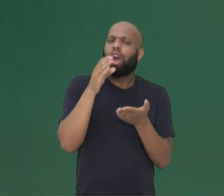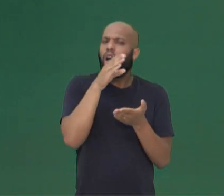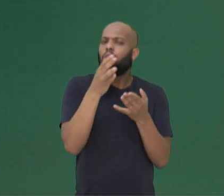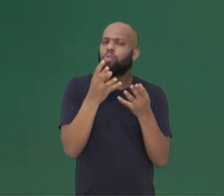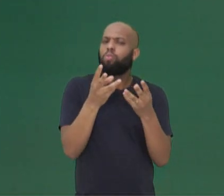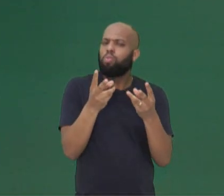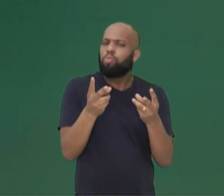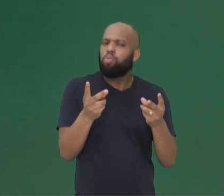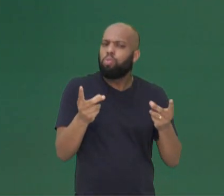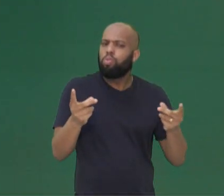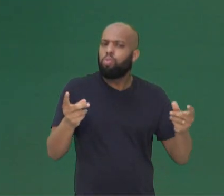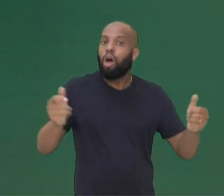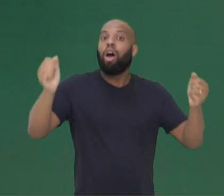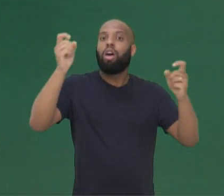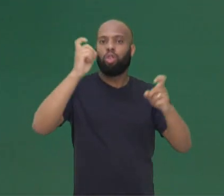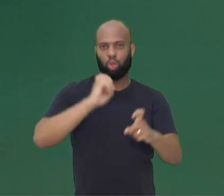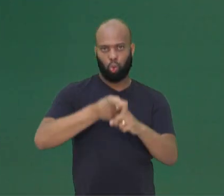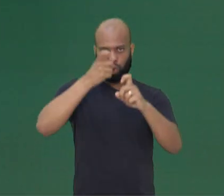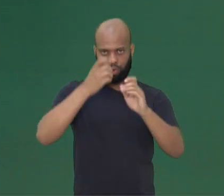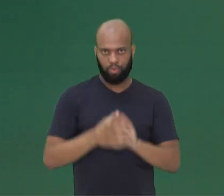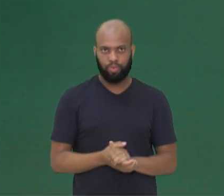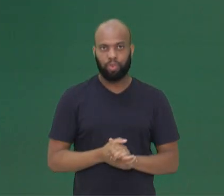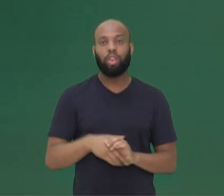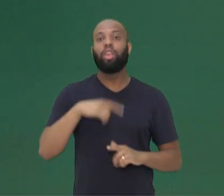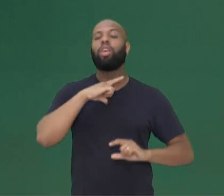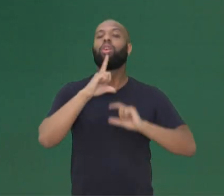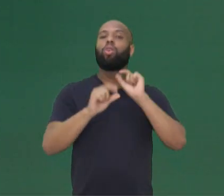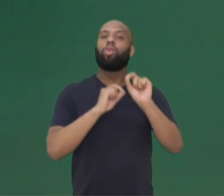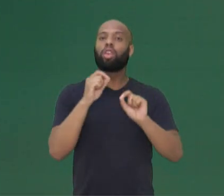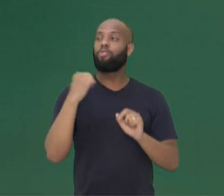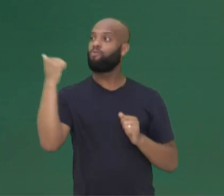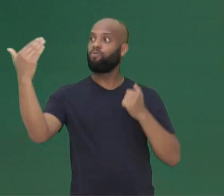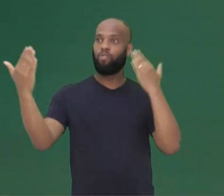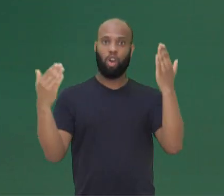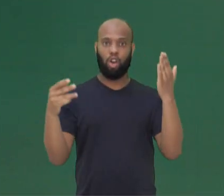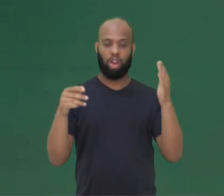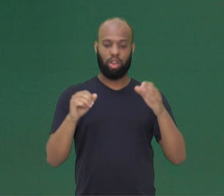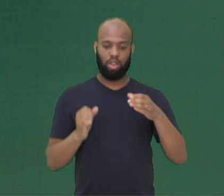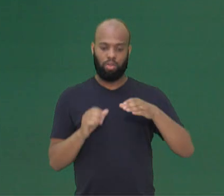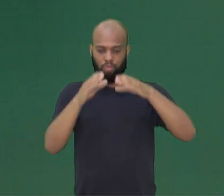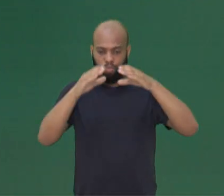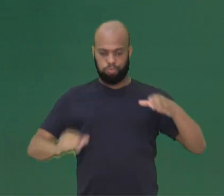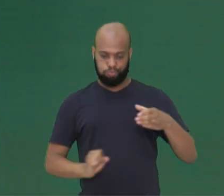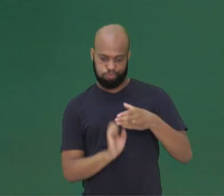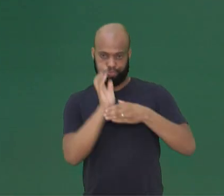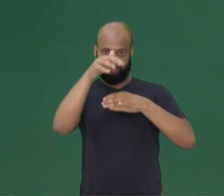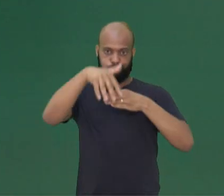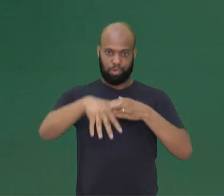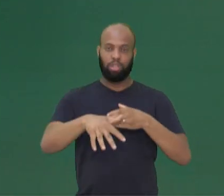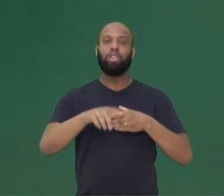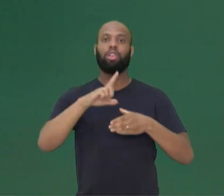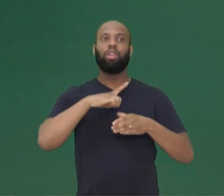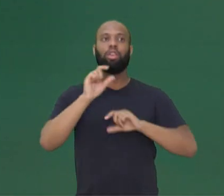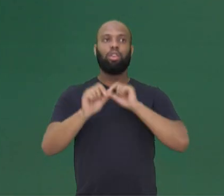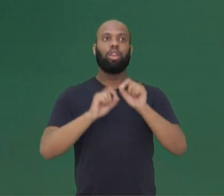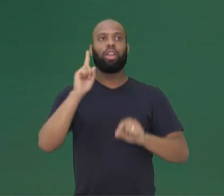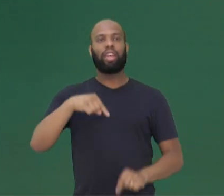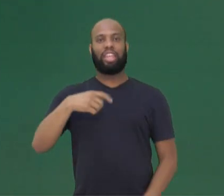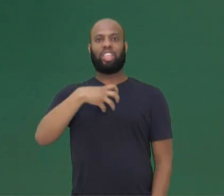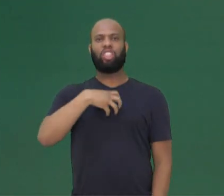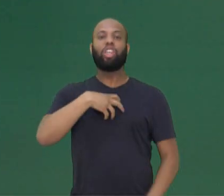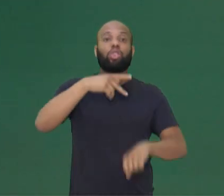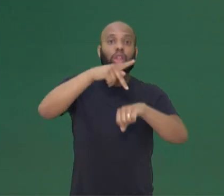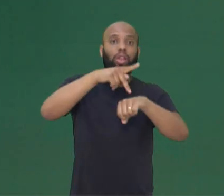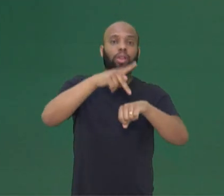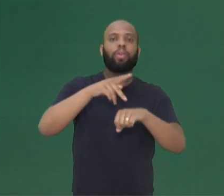resfria, ele endurece. Então ele está fora do vulcão, está na superfície do planeta. Eu digo que é uma rocha